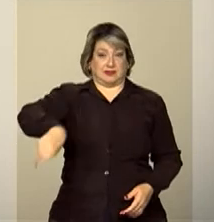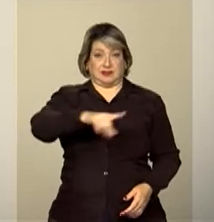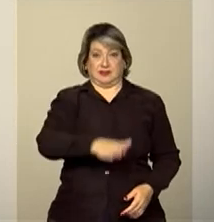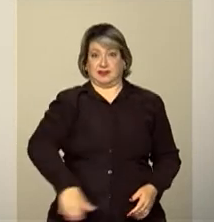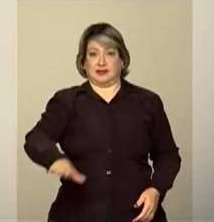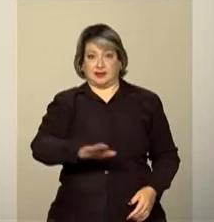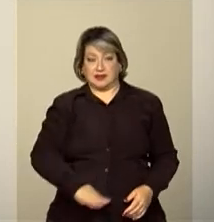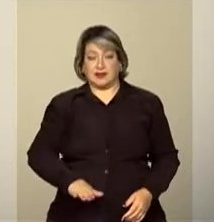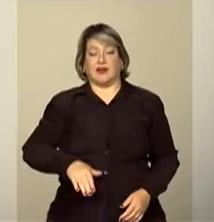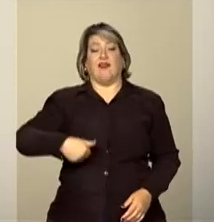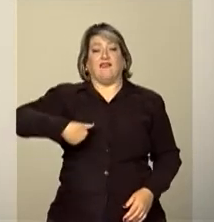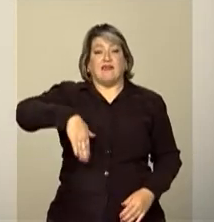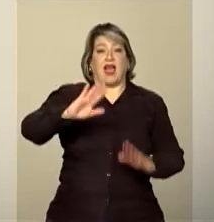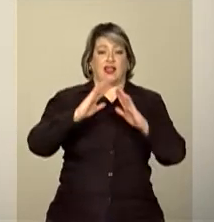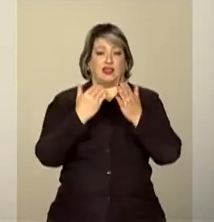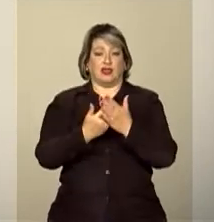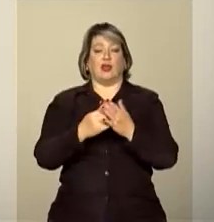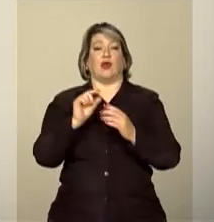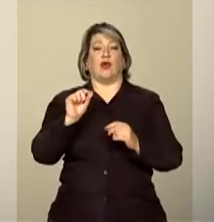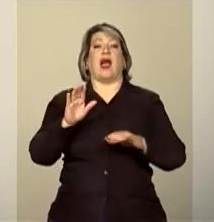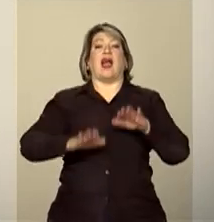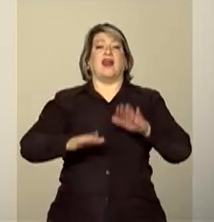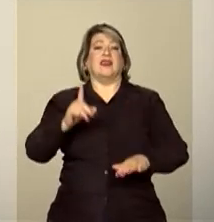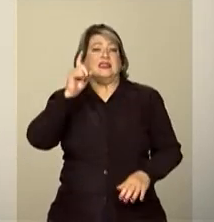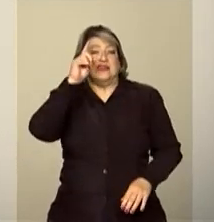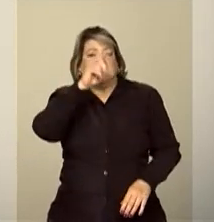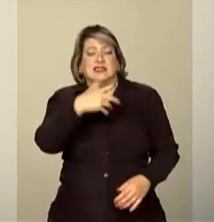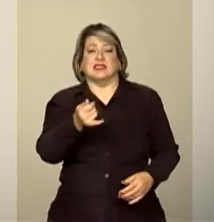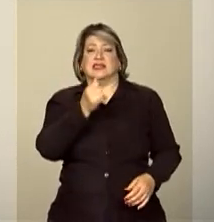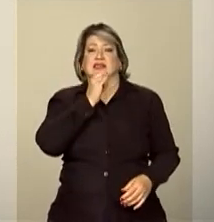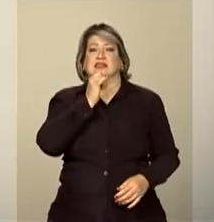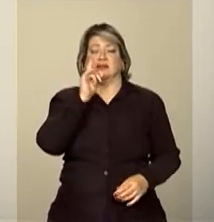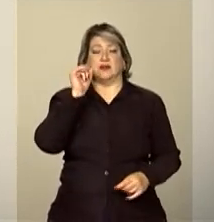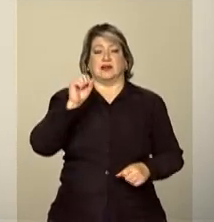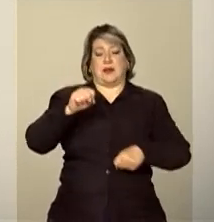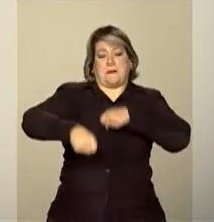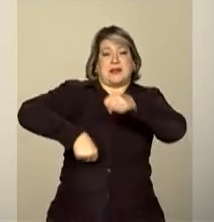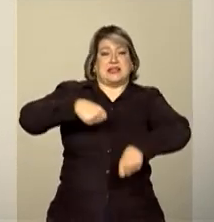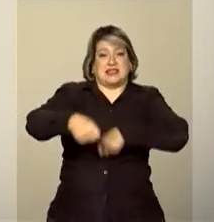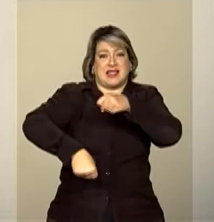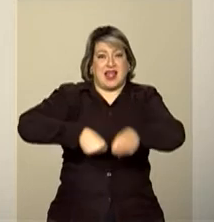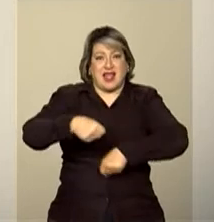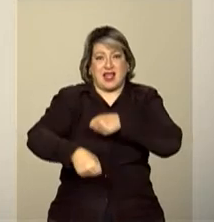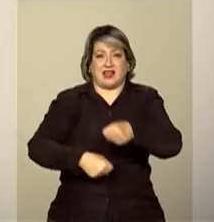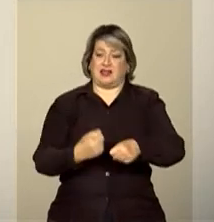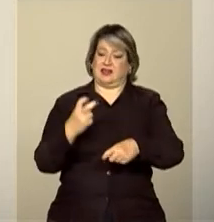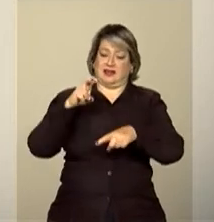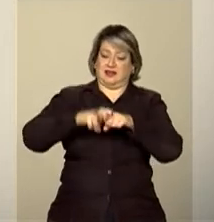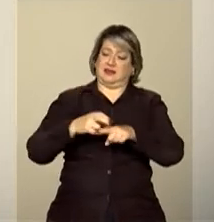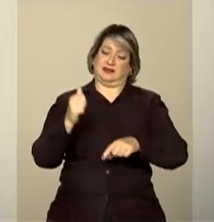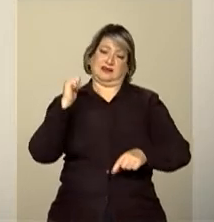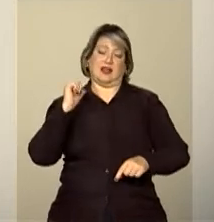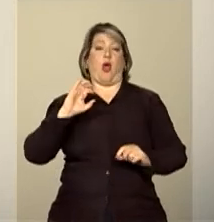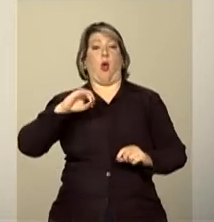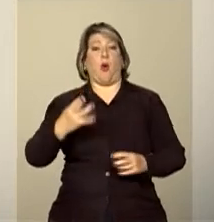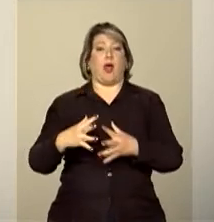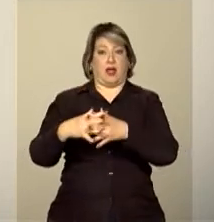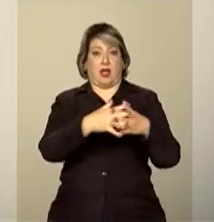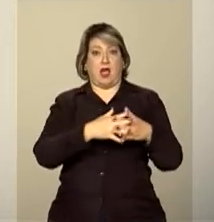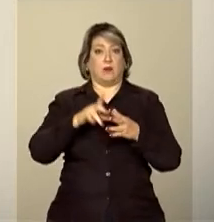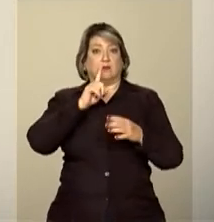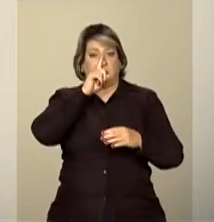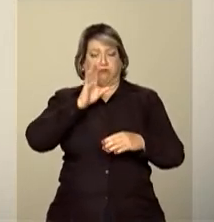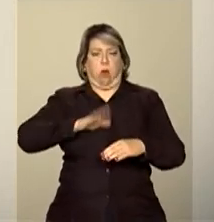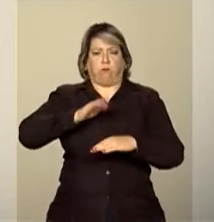dessas crianças seguiam para sala de aula em veículos improvisados nas garupas de bicicleta ou nas traseiras de um